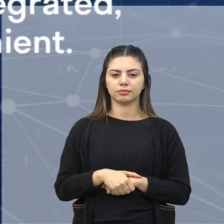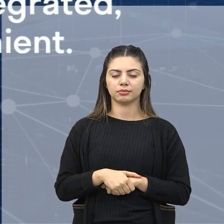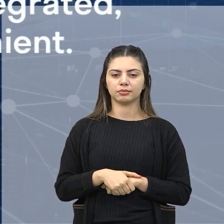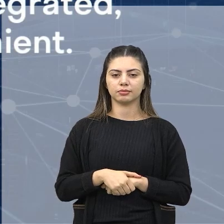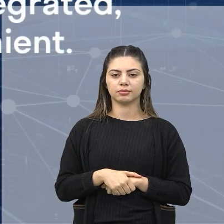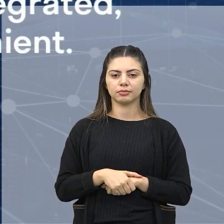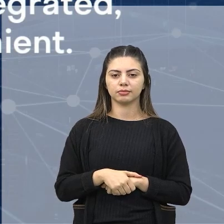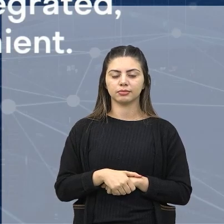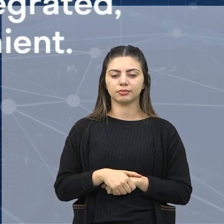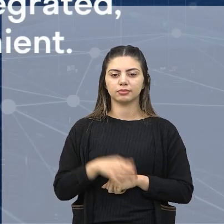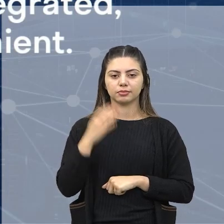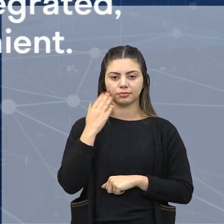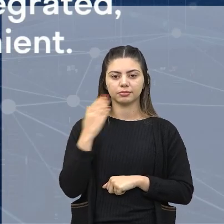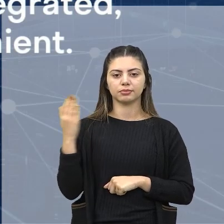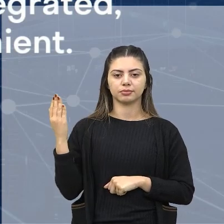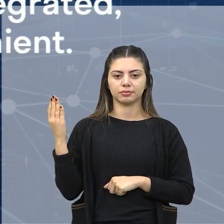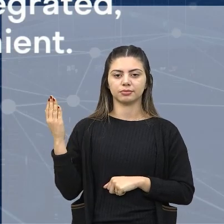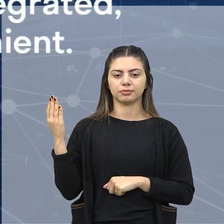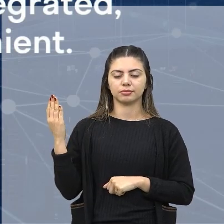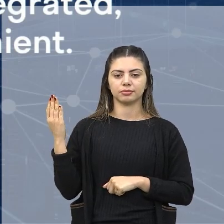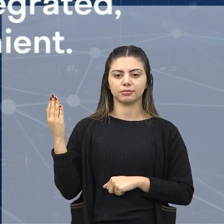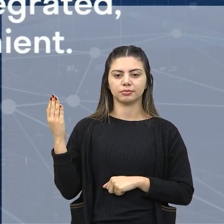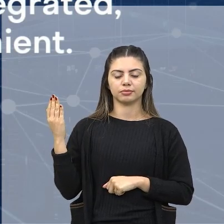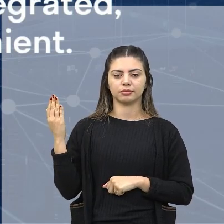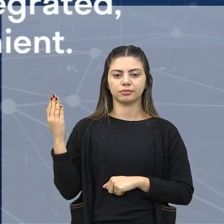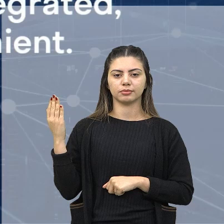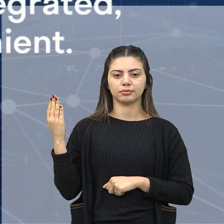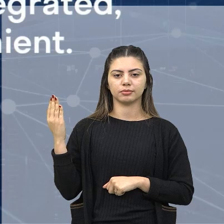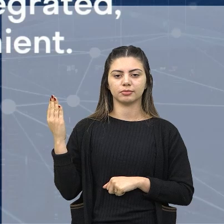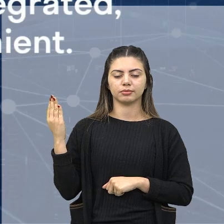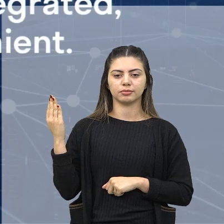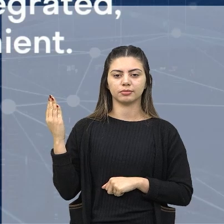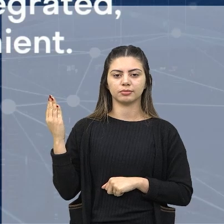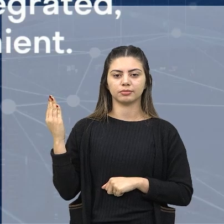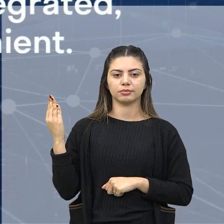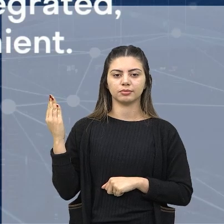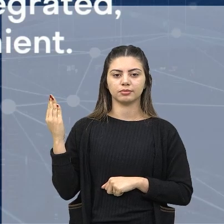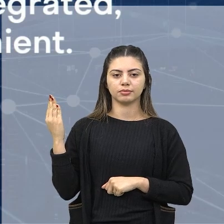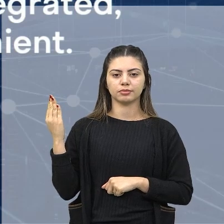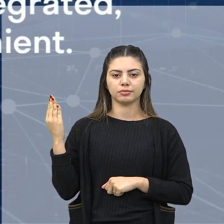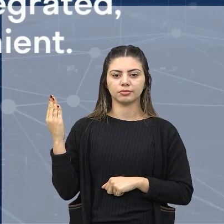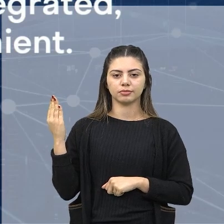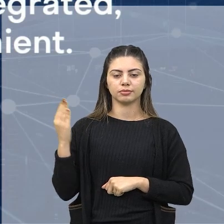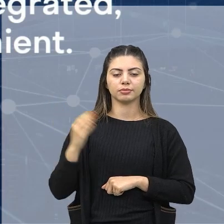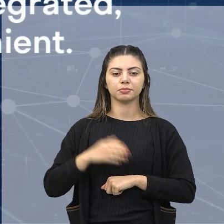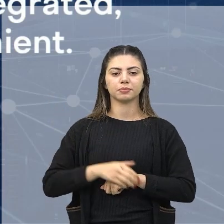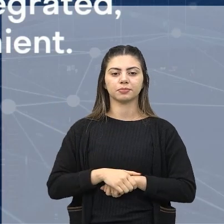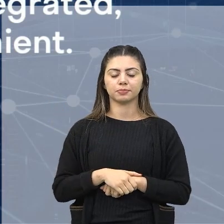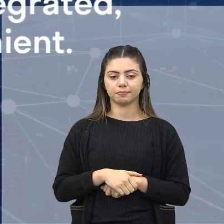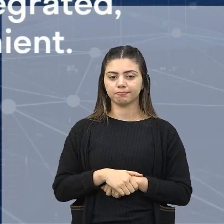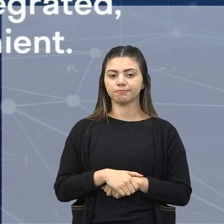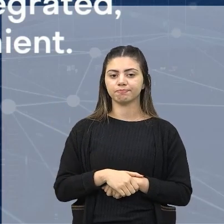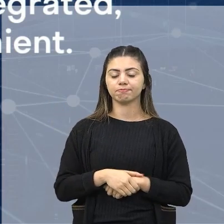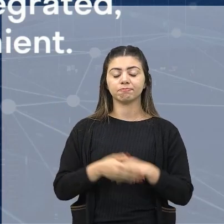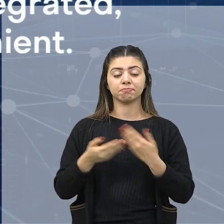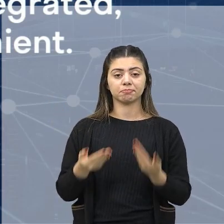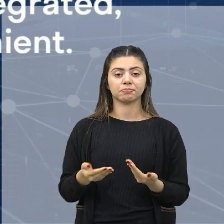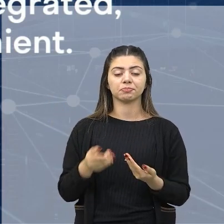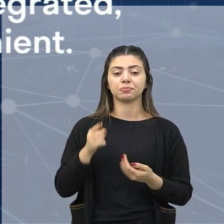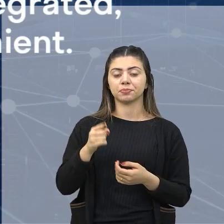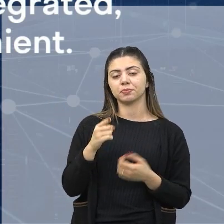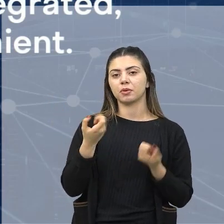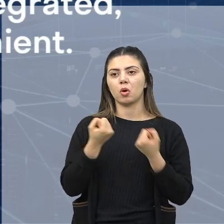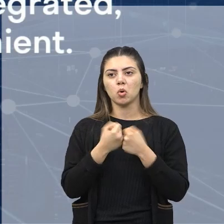integrated, make commuting faster and more convenient. O transporte público vai ser